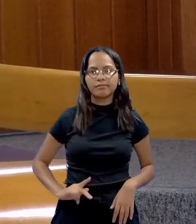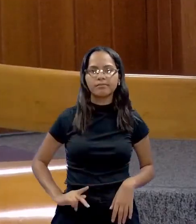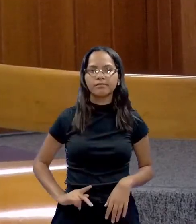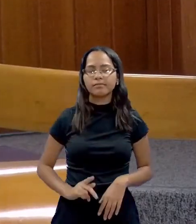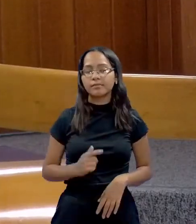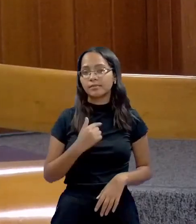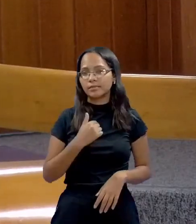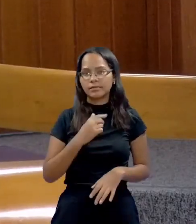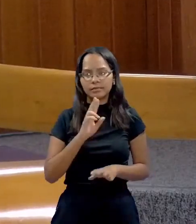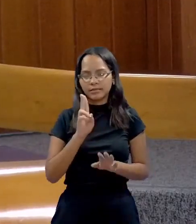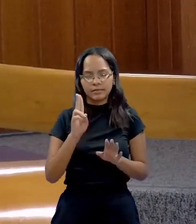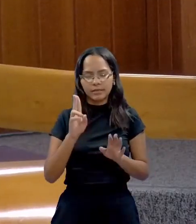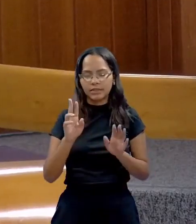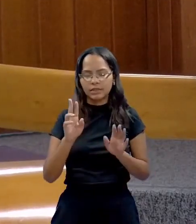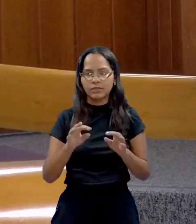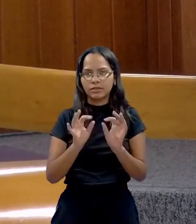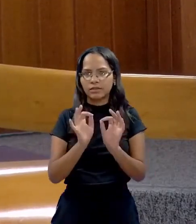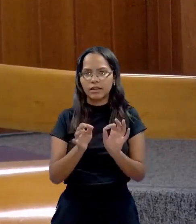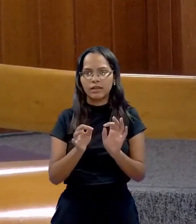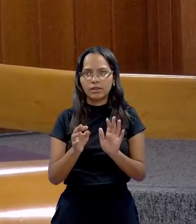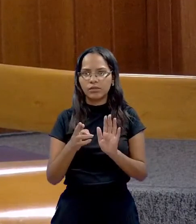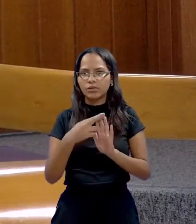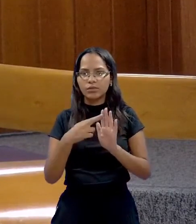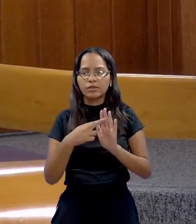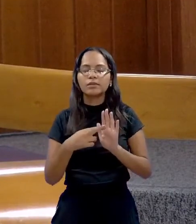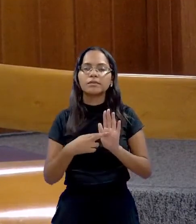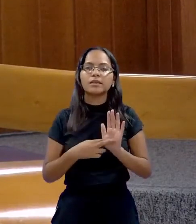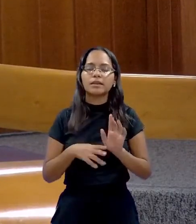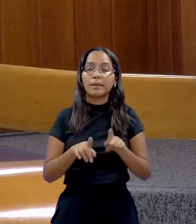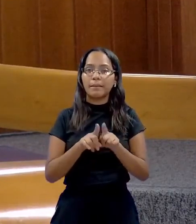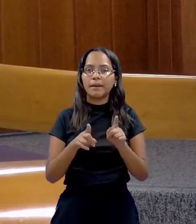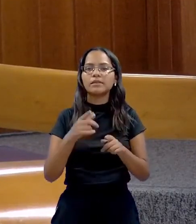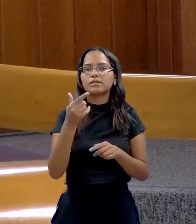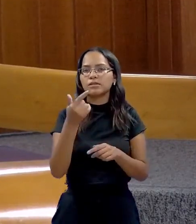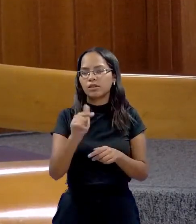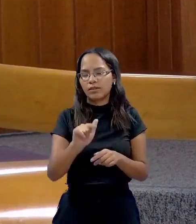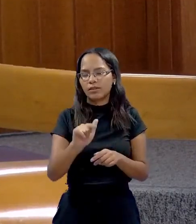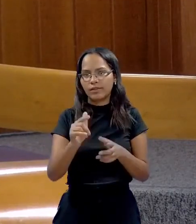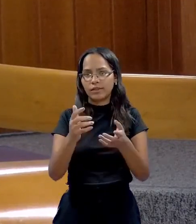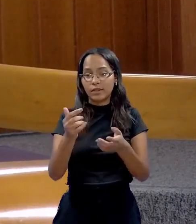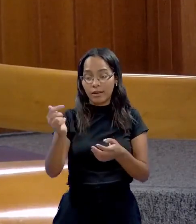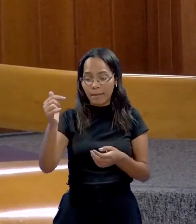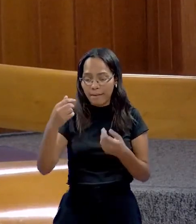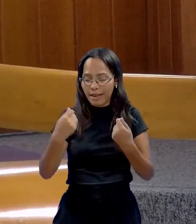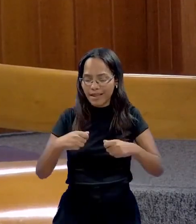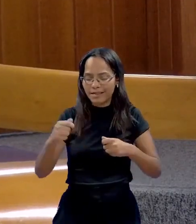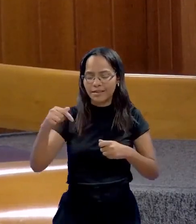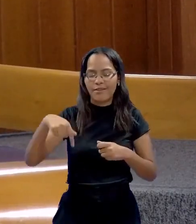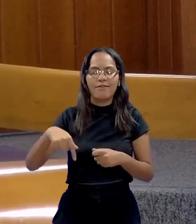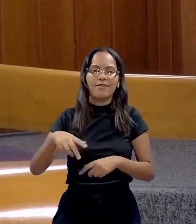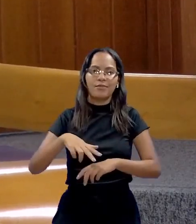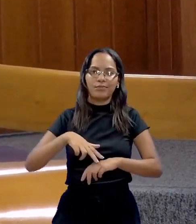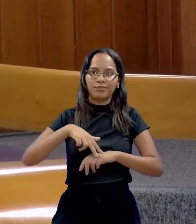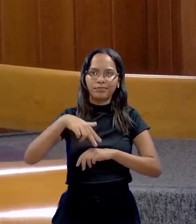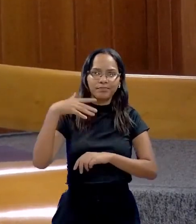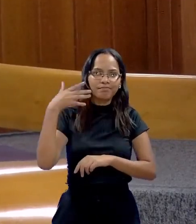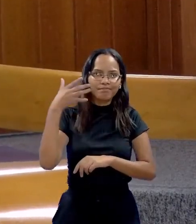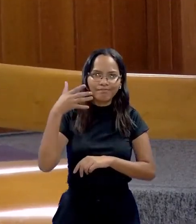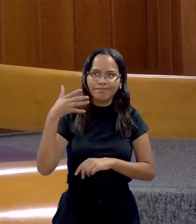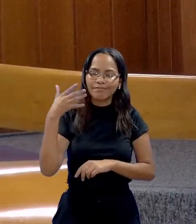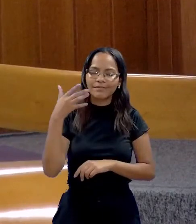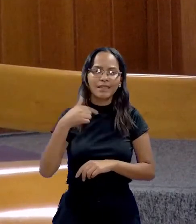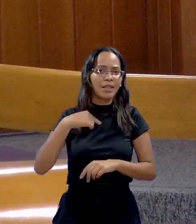cumprido o regimento interno, senhor presidente, mas mais uma vez eu tenho que vir a essa tribuna. Eu não